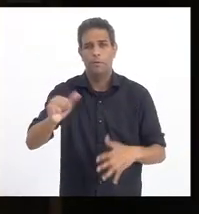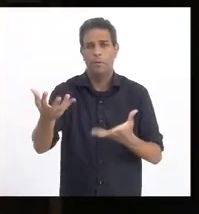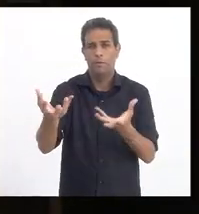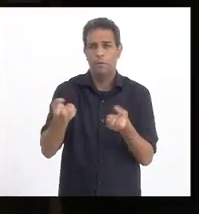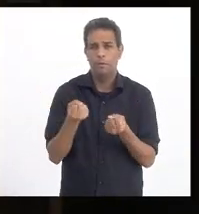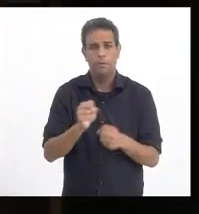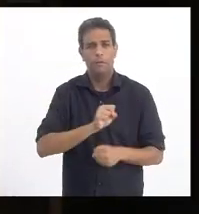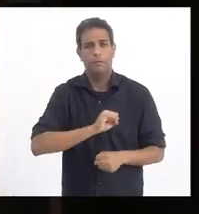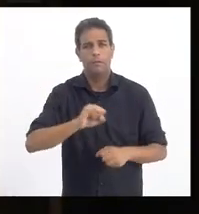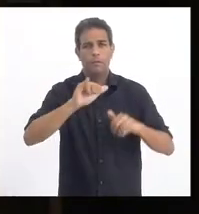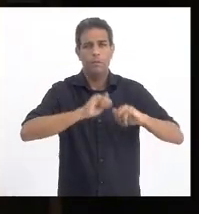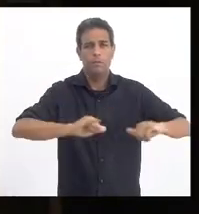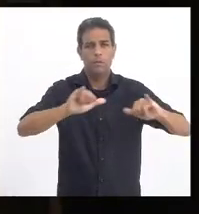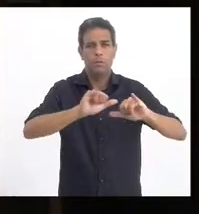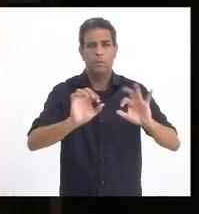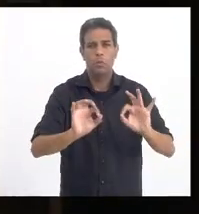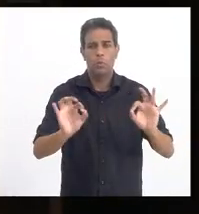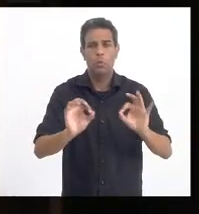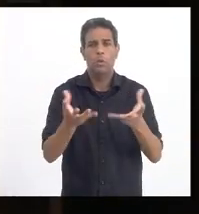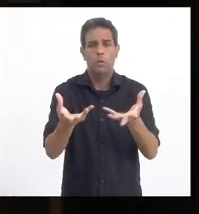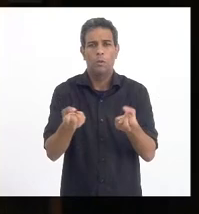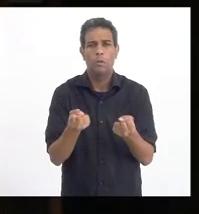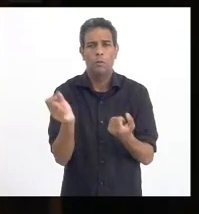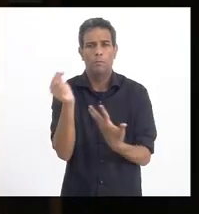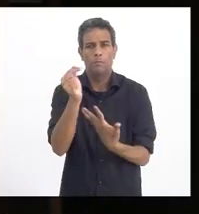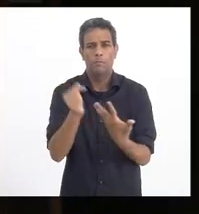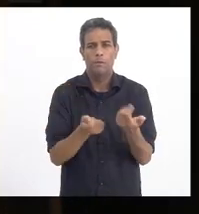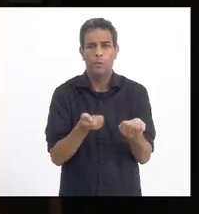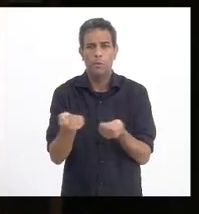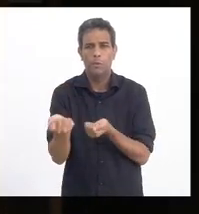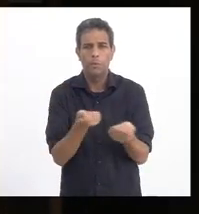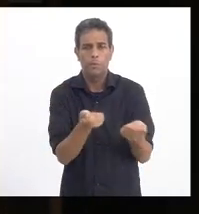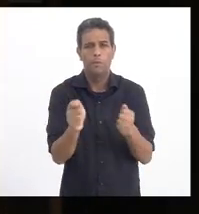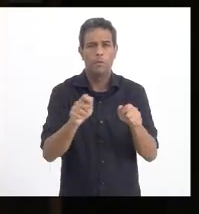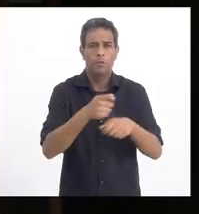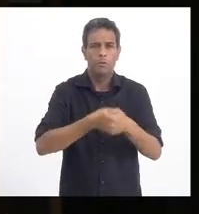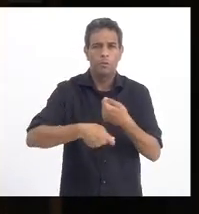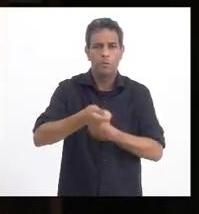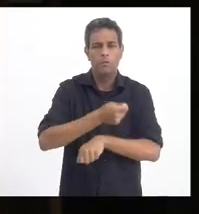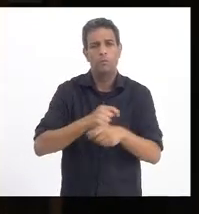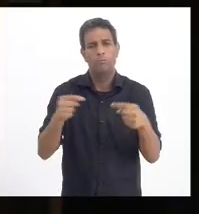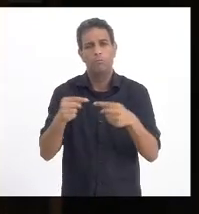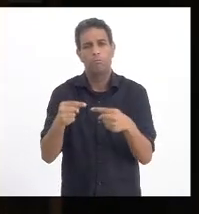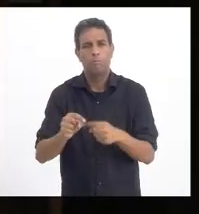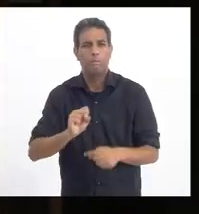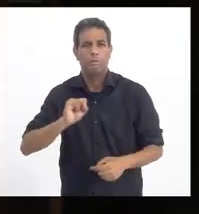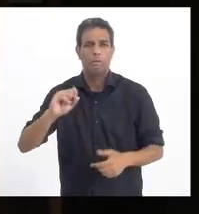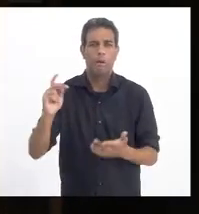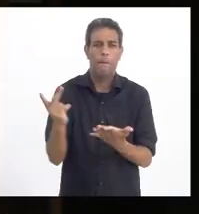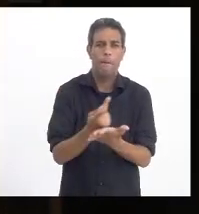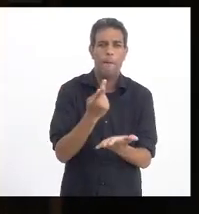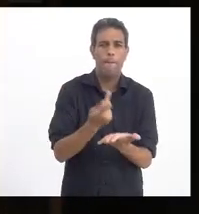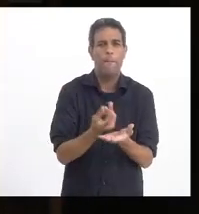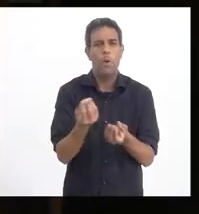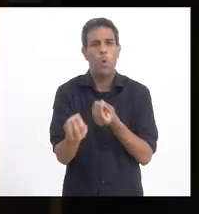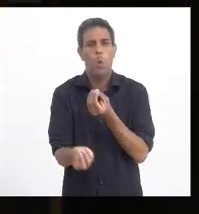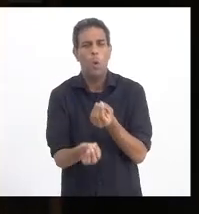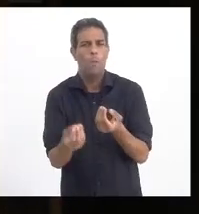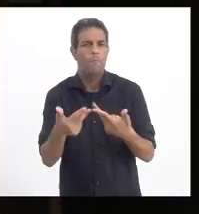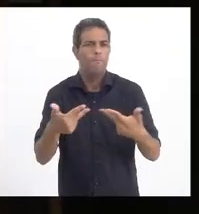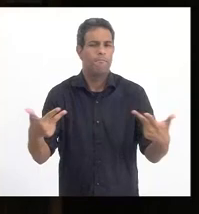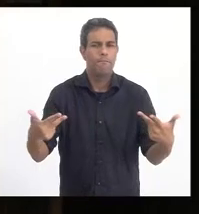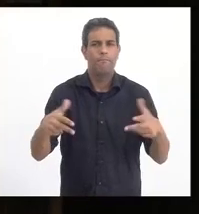ou senão declarar eles não vão receber é simplesmente uma questão de ajuste administrativo para que caso ocorra o evento os órgãos